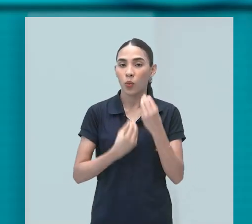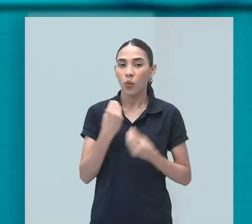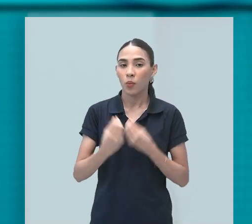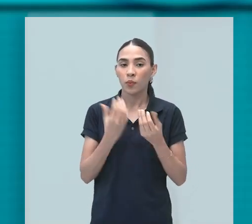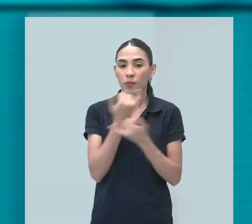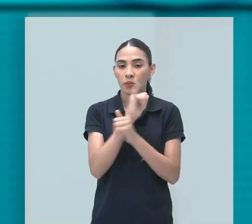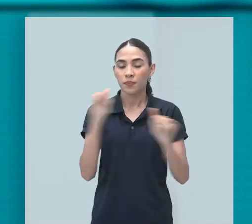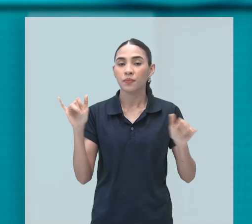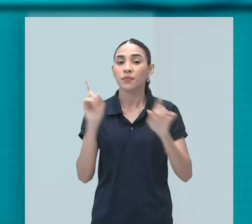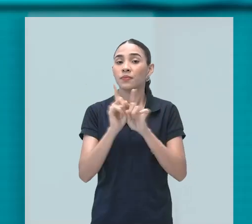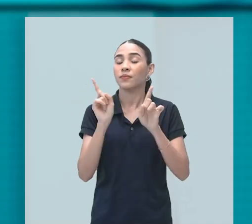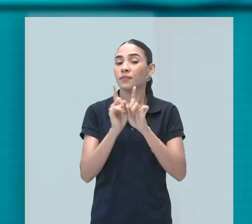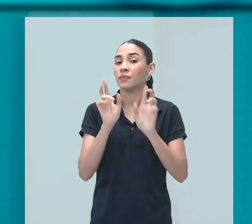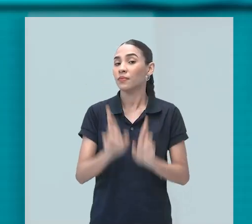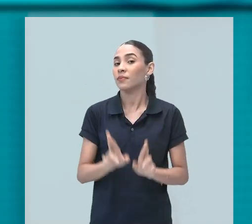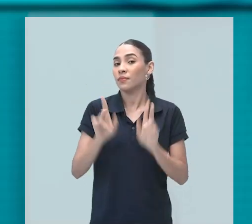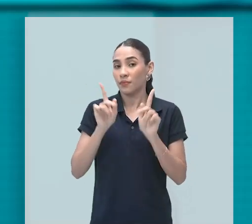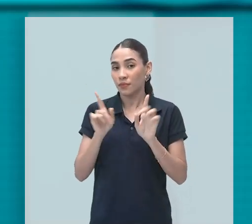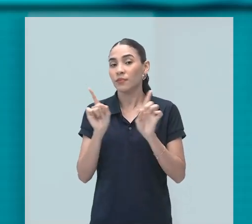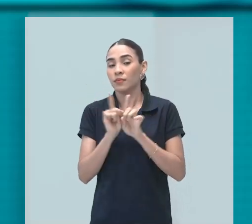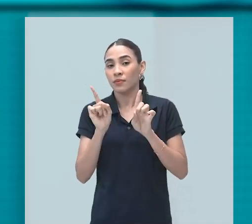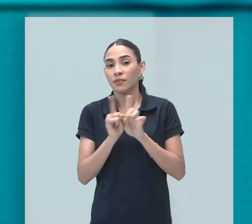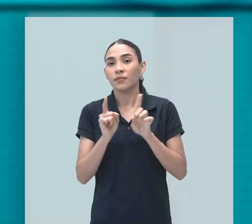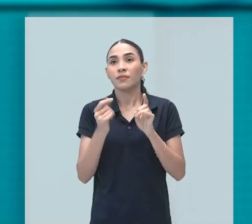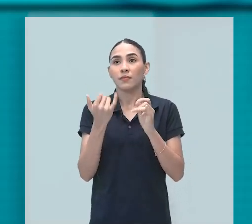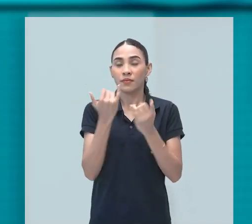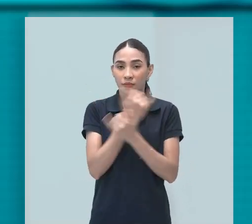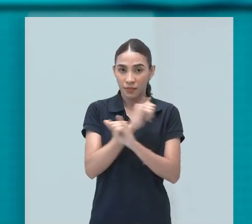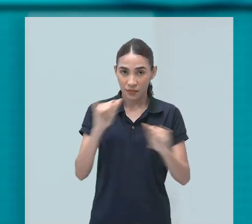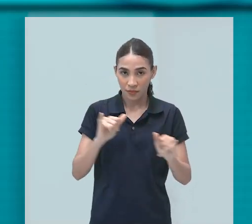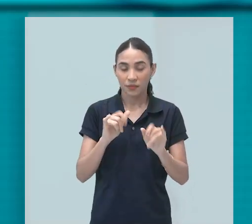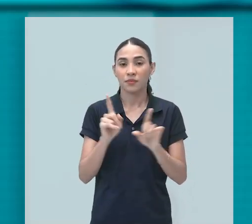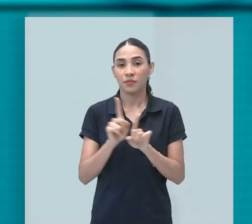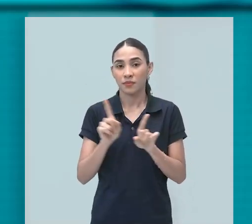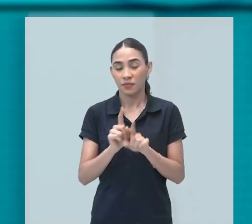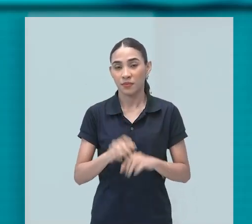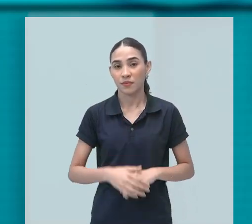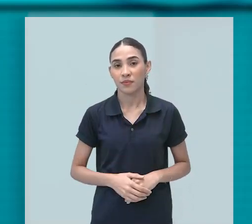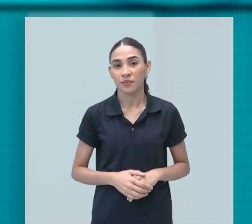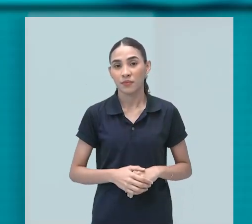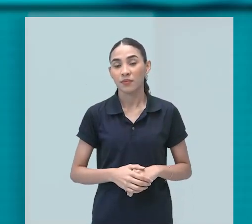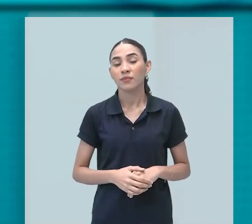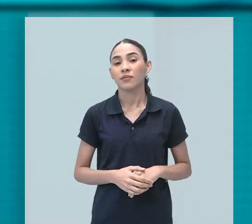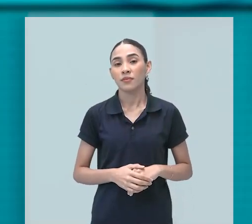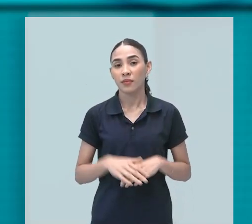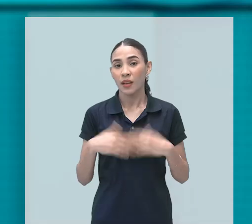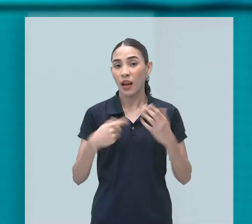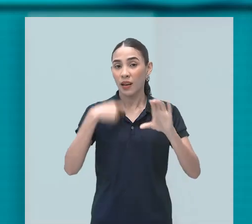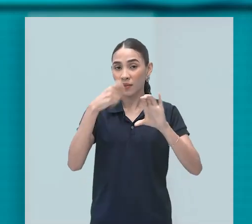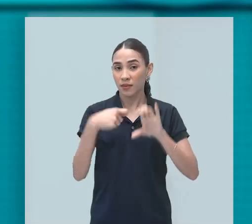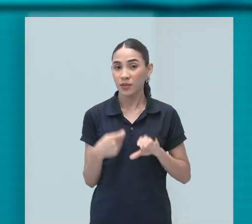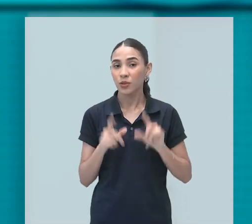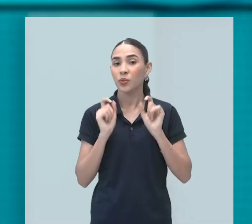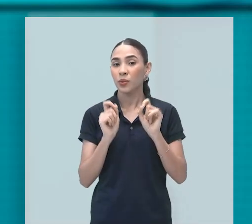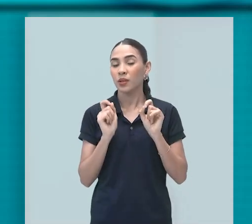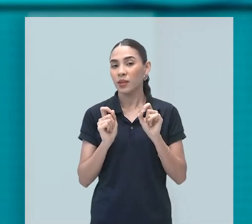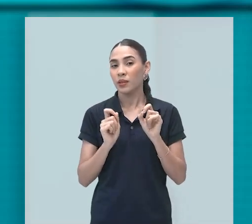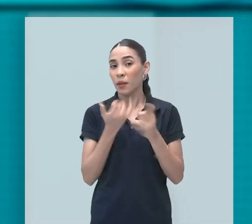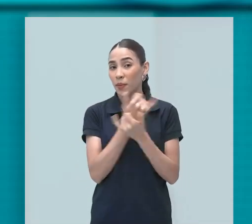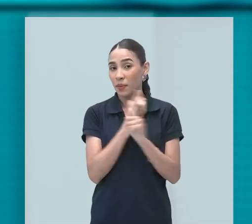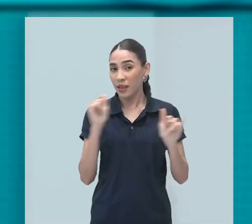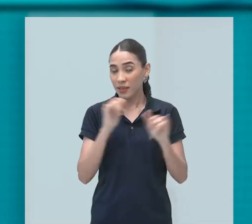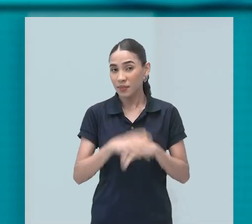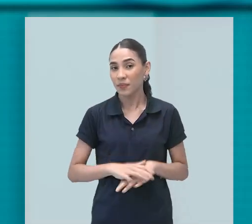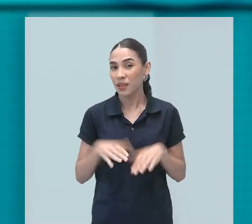propaganda, vimos aí a diferença de publicidade e propaganda. Claro que nós vamos assistir a uma